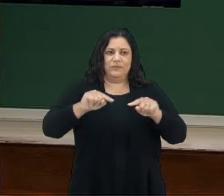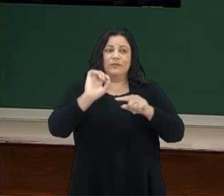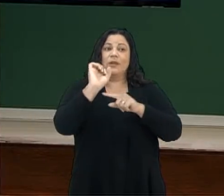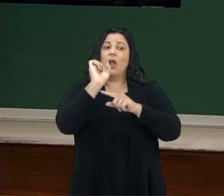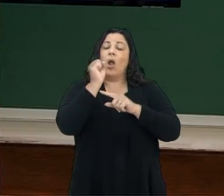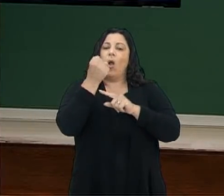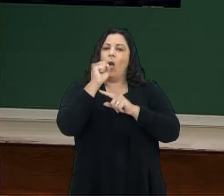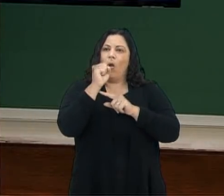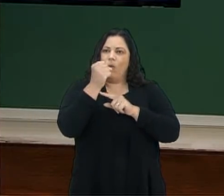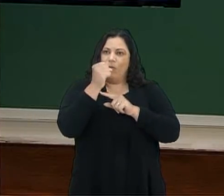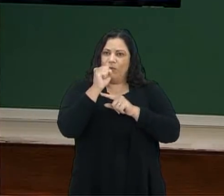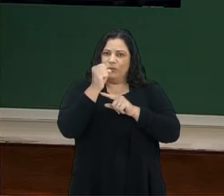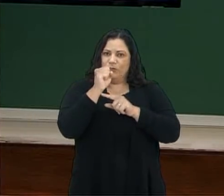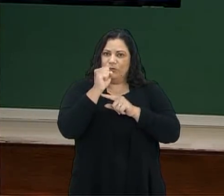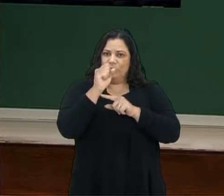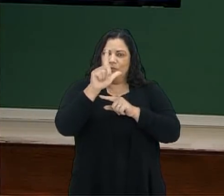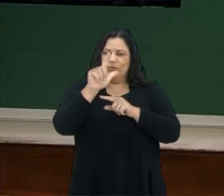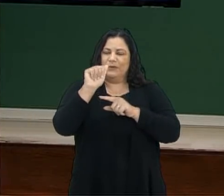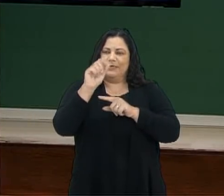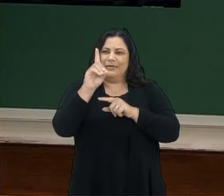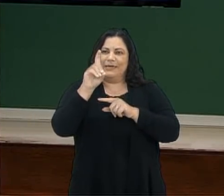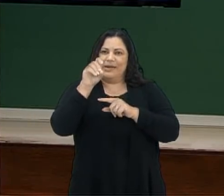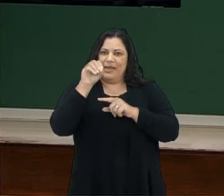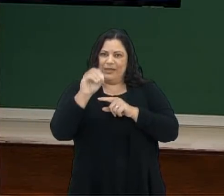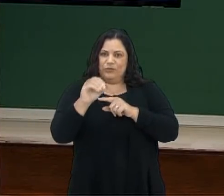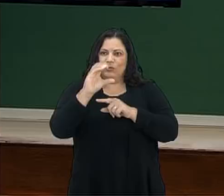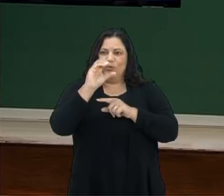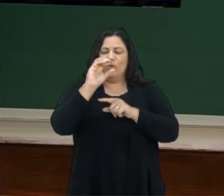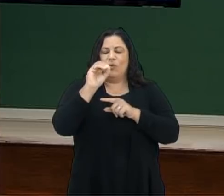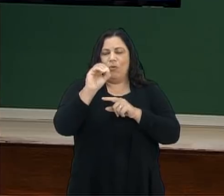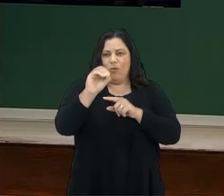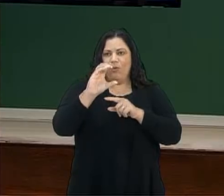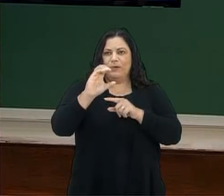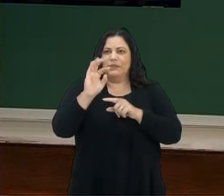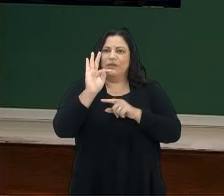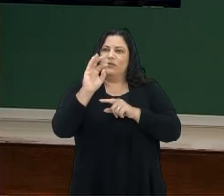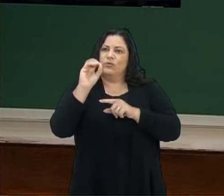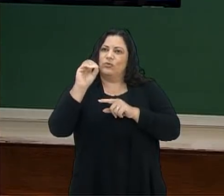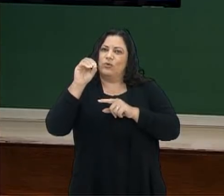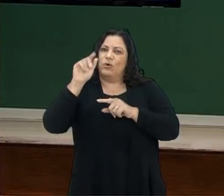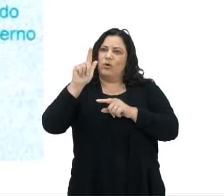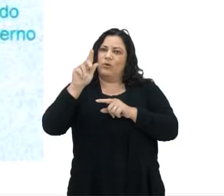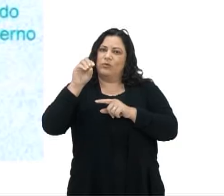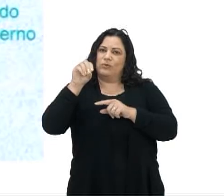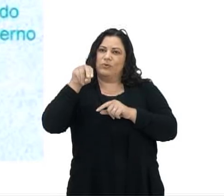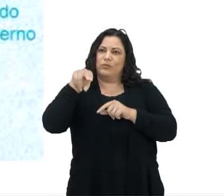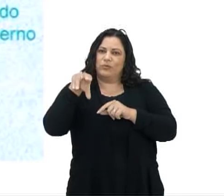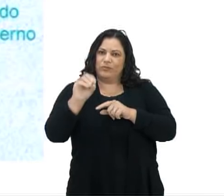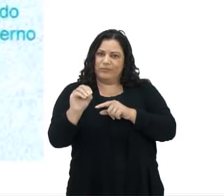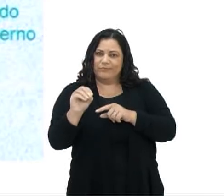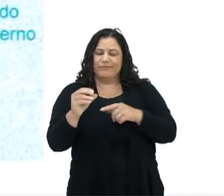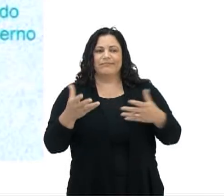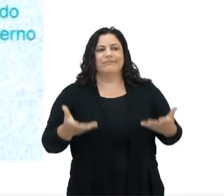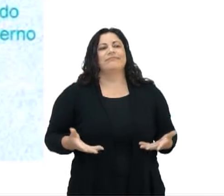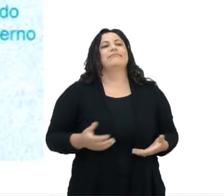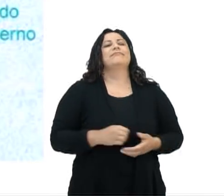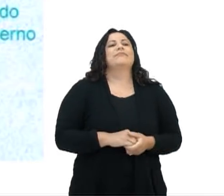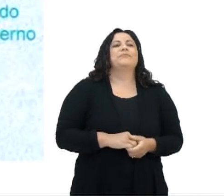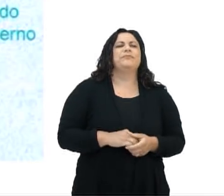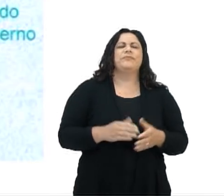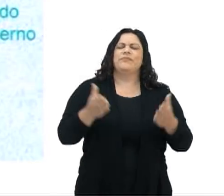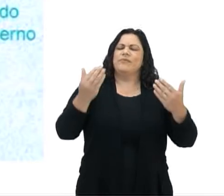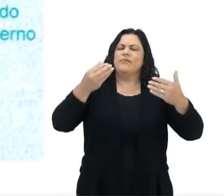um octógono, certo? Aqui também é um octógono circunscrito. Muito bem. Aqui nós temos um polígono onde eu vou mostrar para vocês